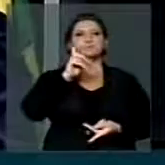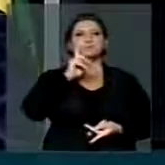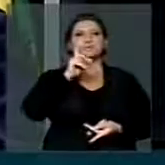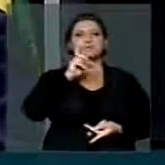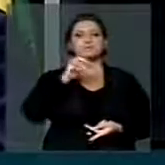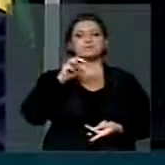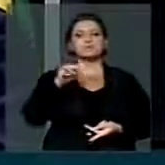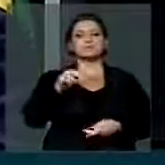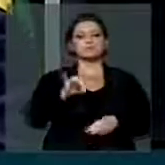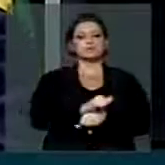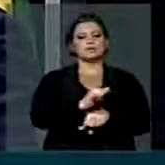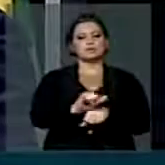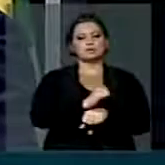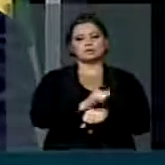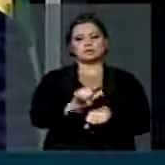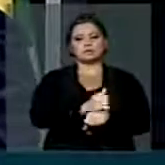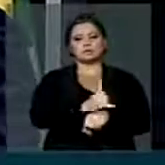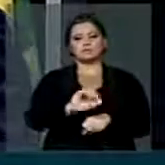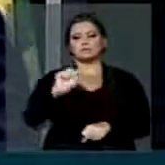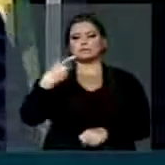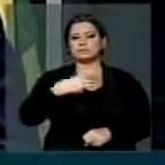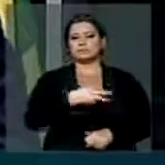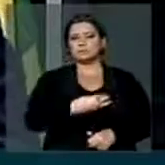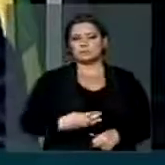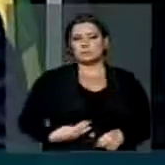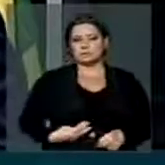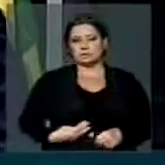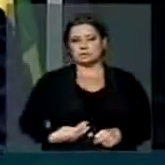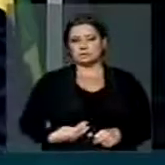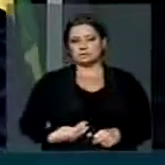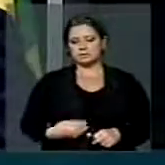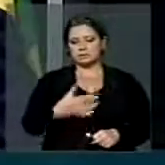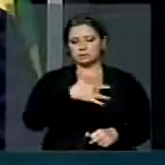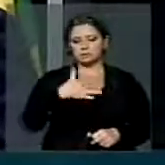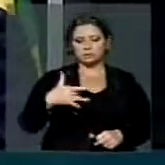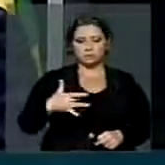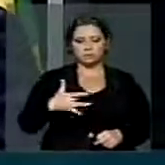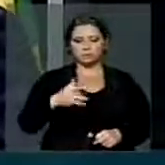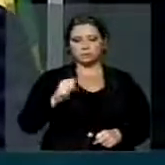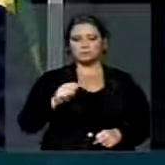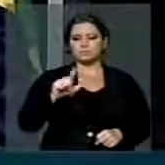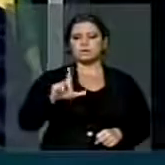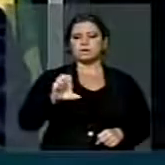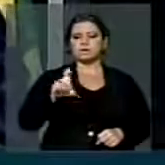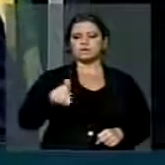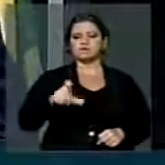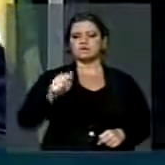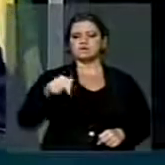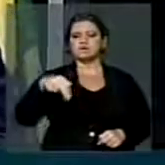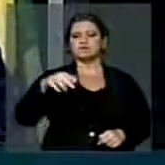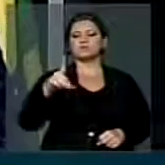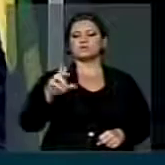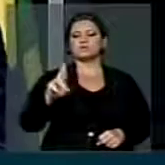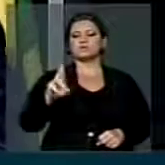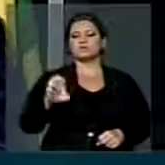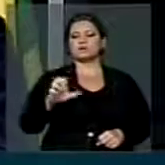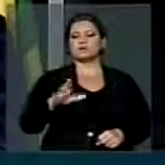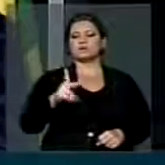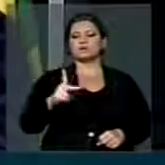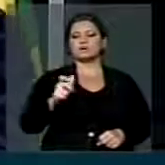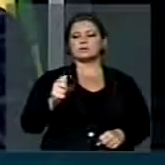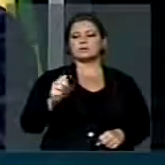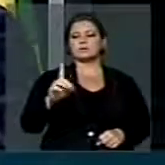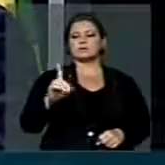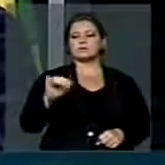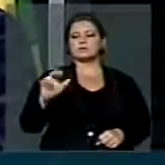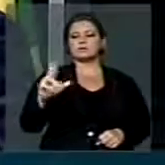cidade de Nova York, do ex-ministro da Saúde, Alexandre Padilha, que agora se coloca